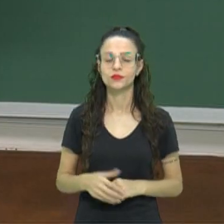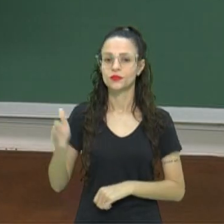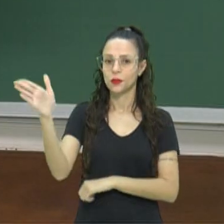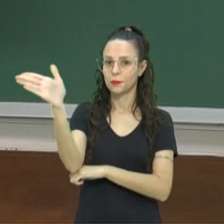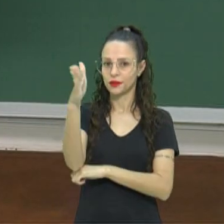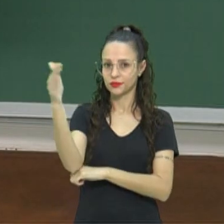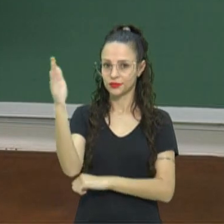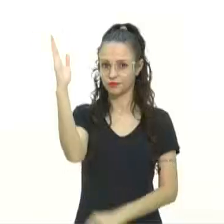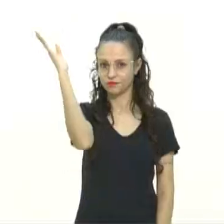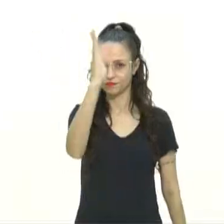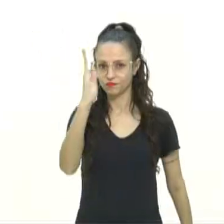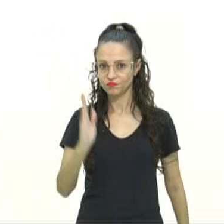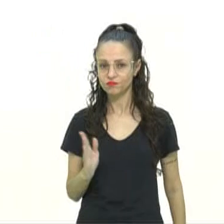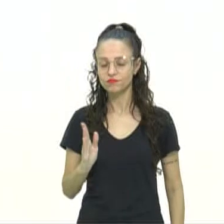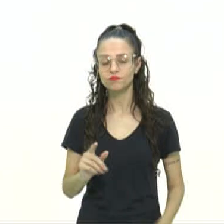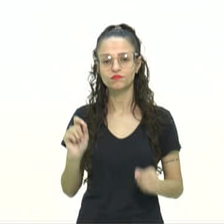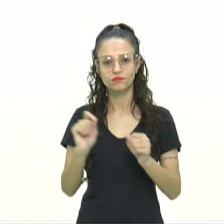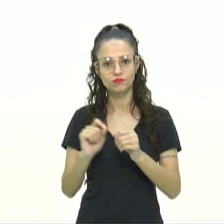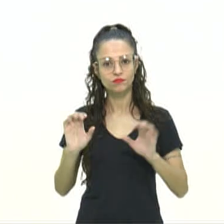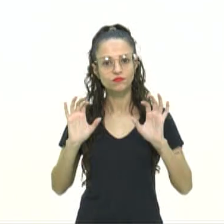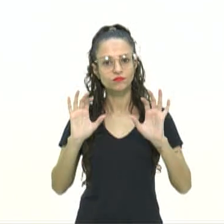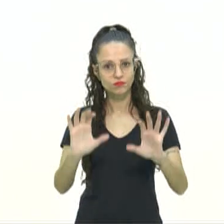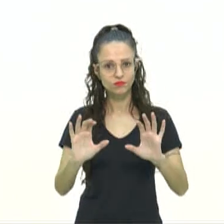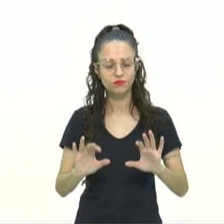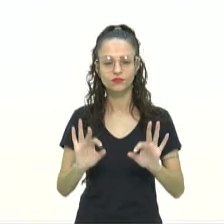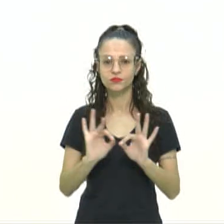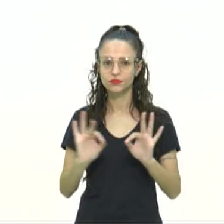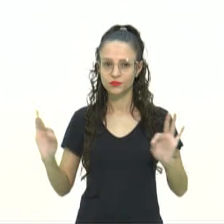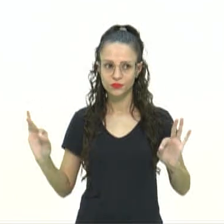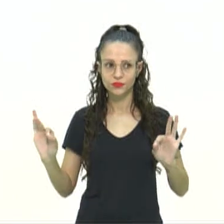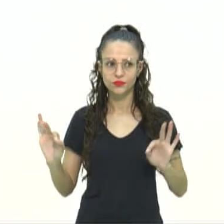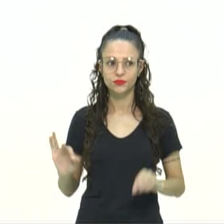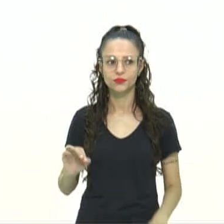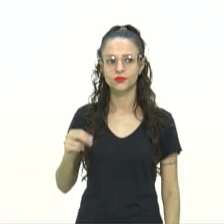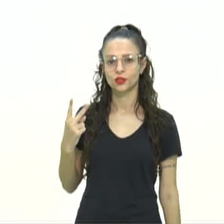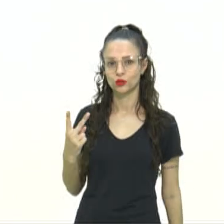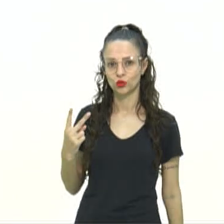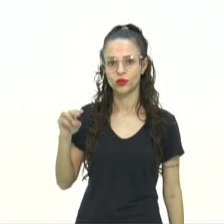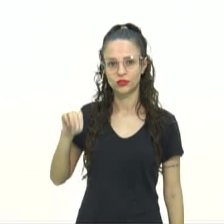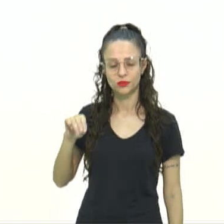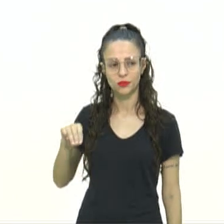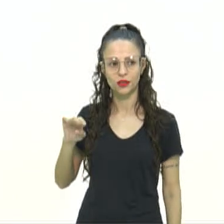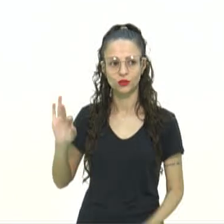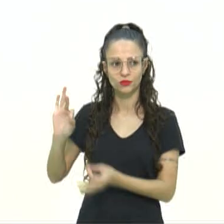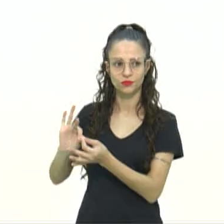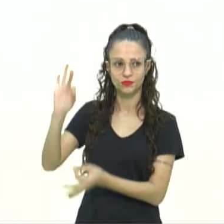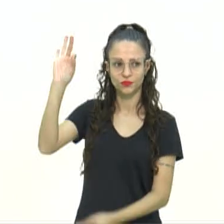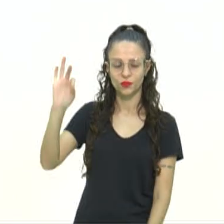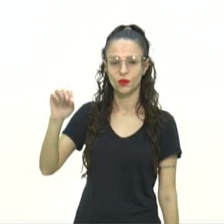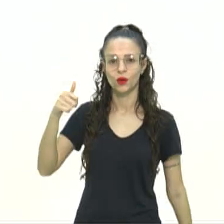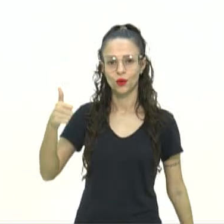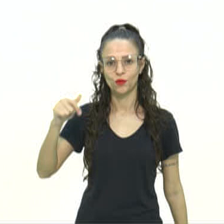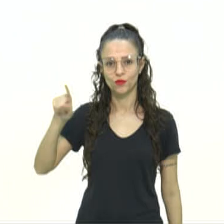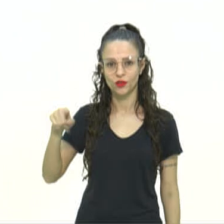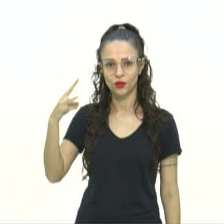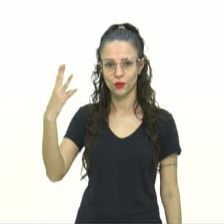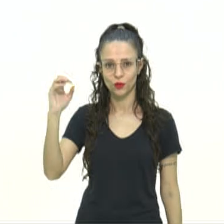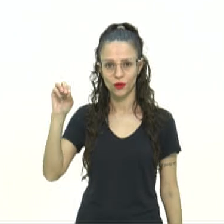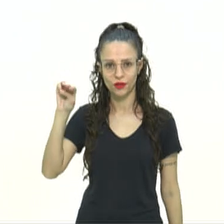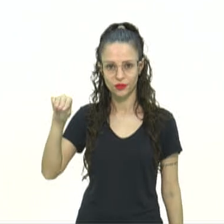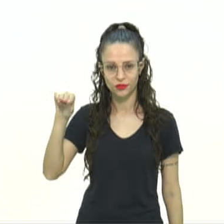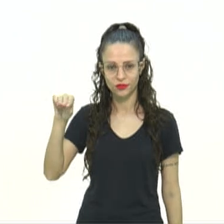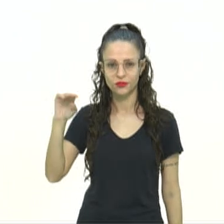bandeira nacional brasileira foi confeccionada com as seguintes dimensões: 2 metros por 1,40 m,